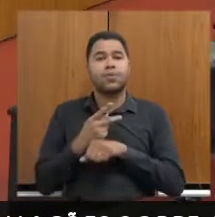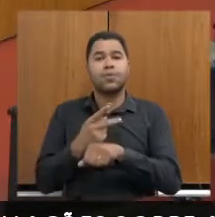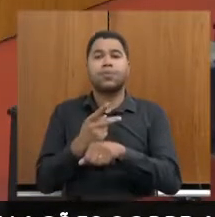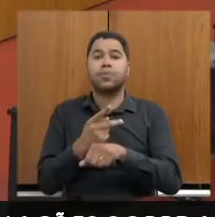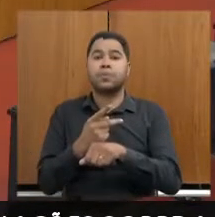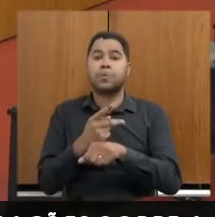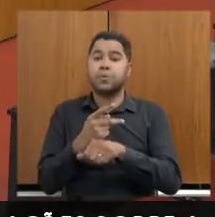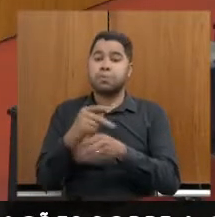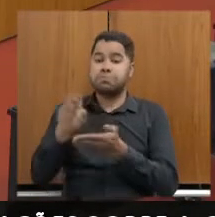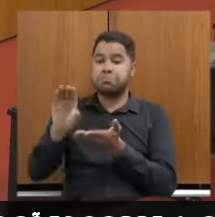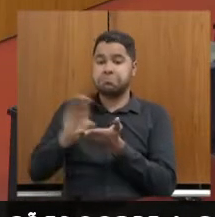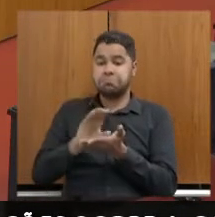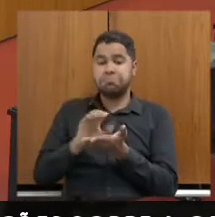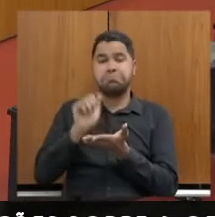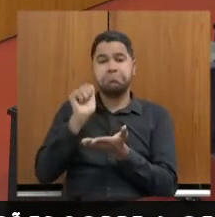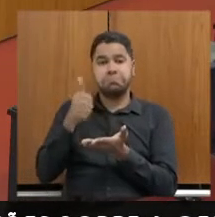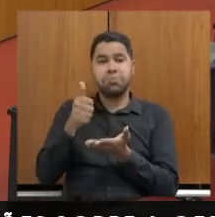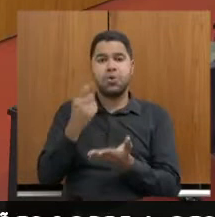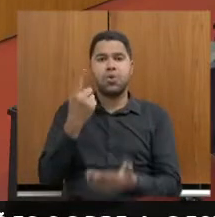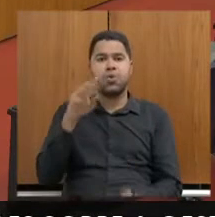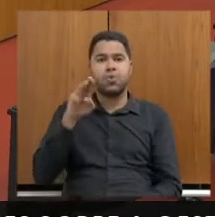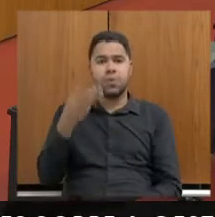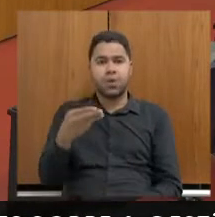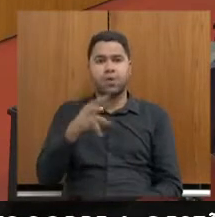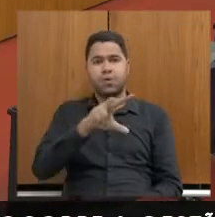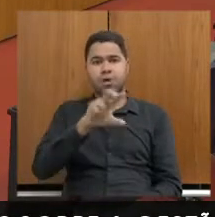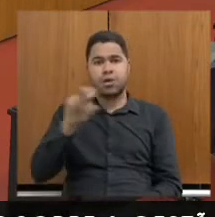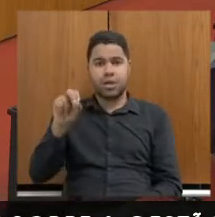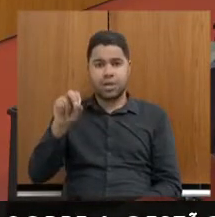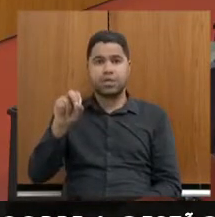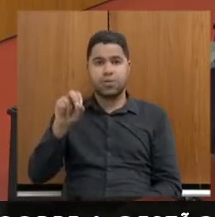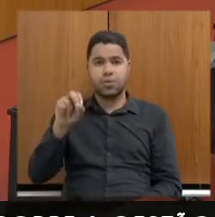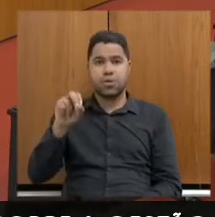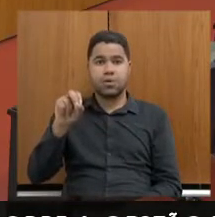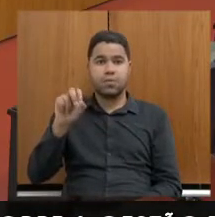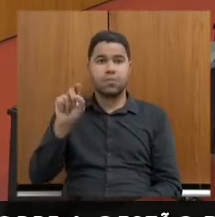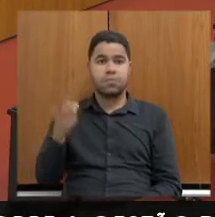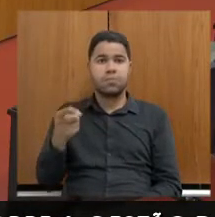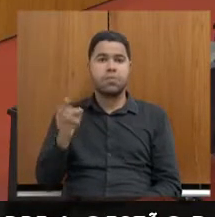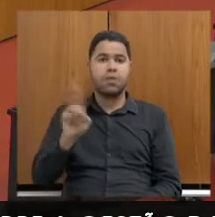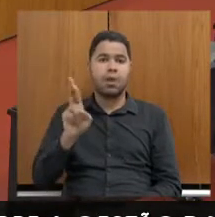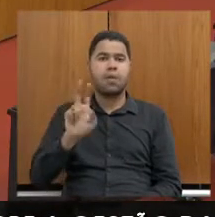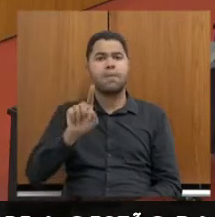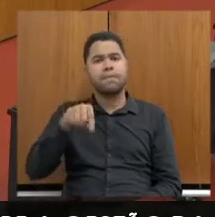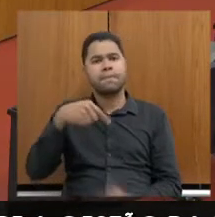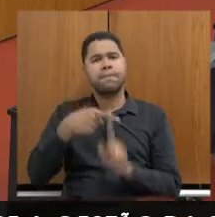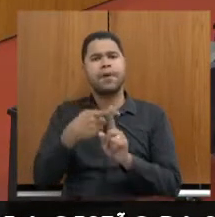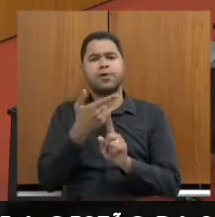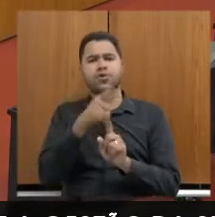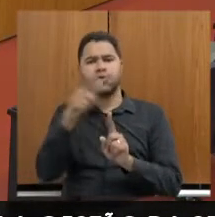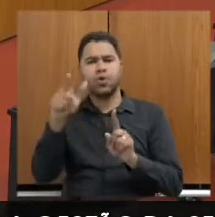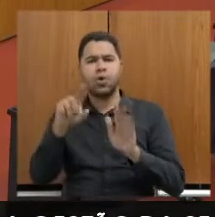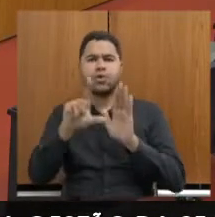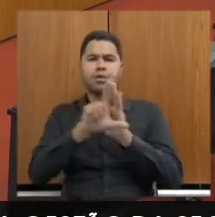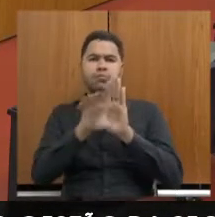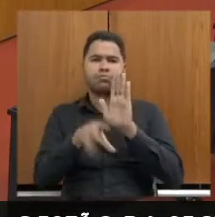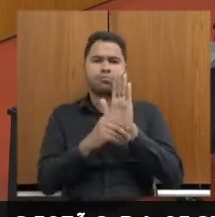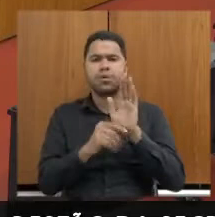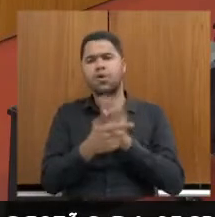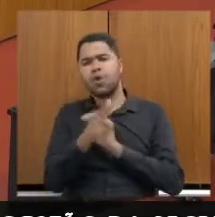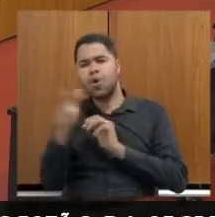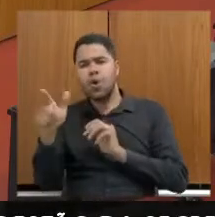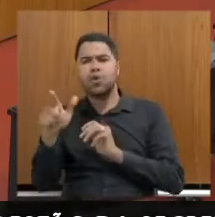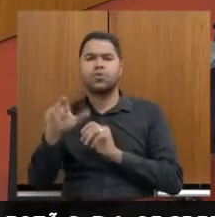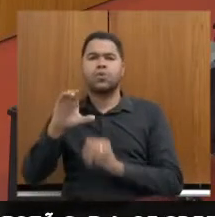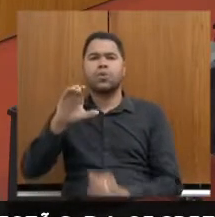esses recursos foram colocados 1 milhão 555.000 reais mais outras emendas minhas mais emendas do